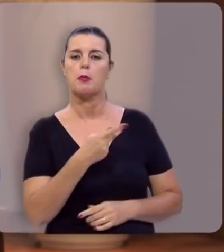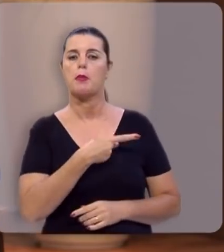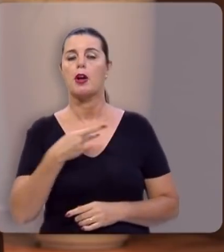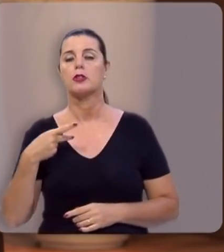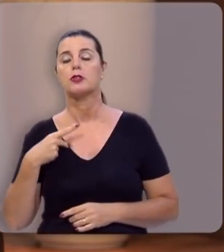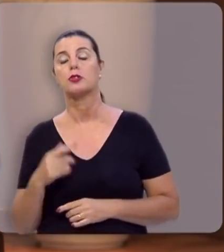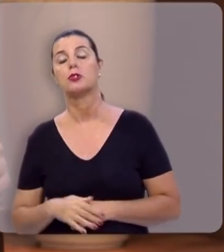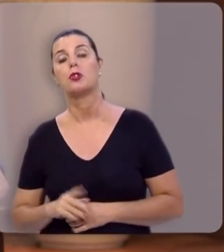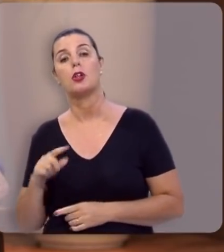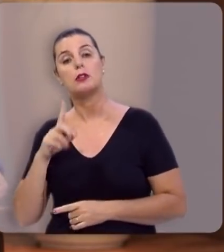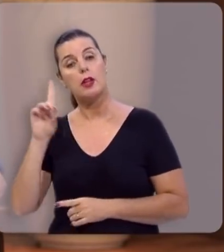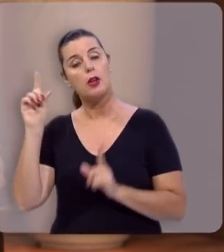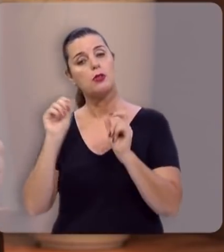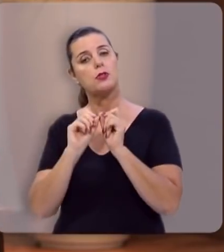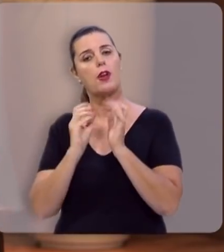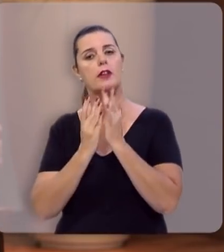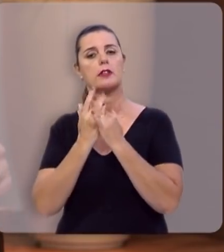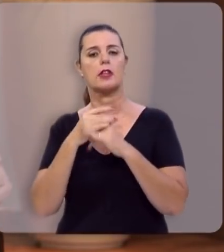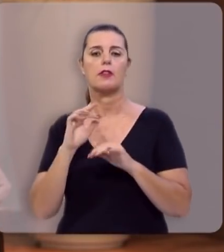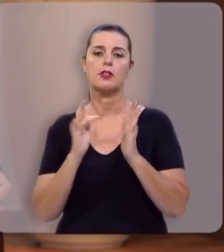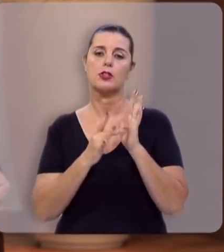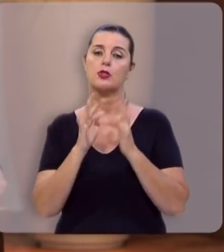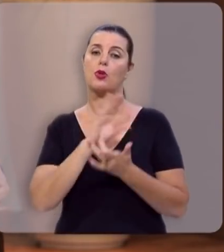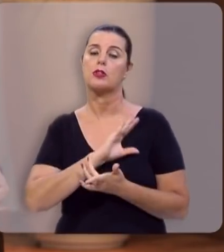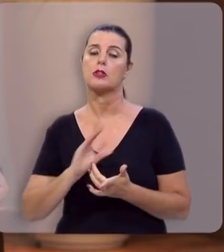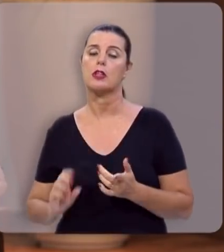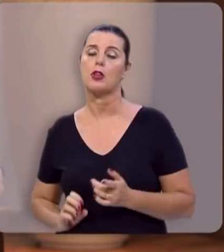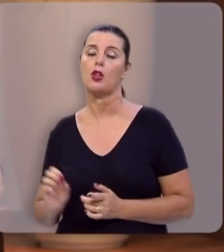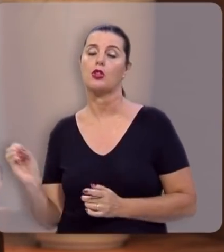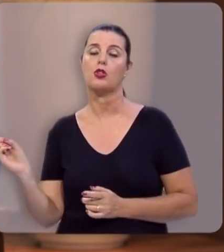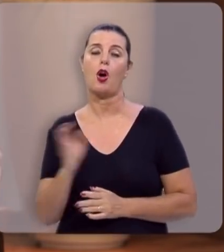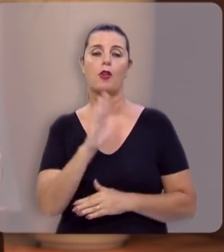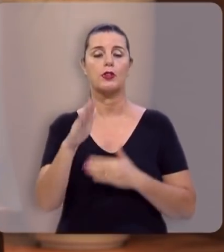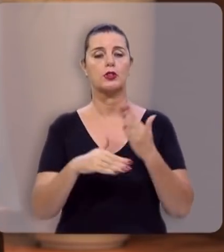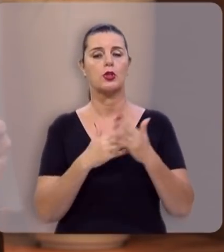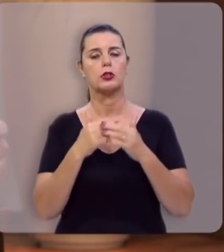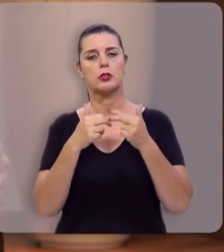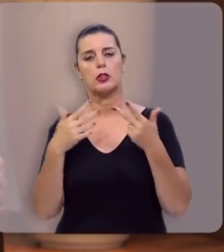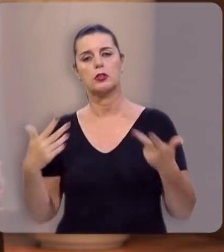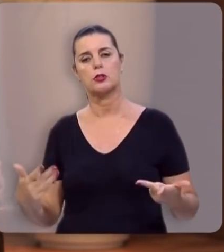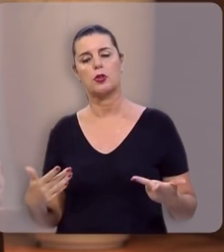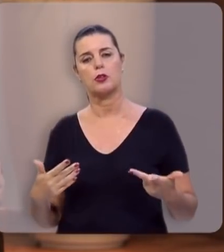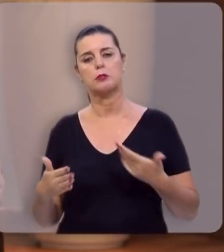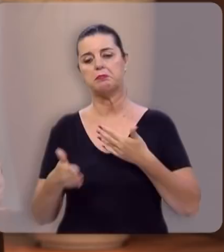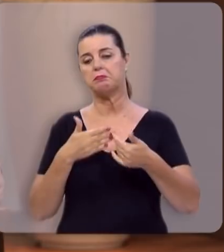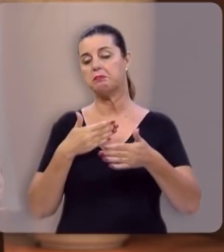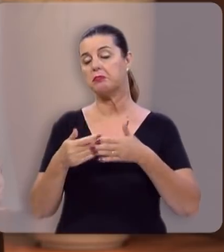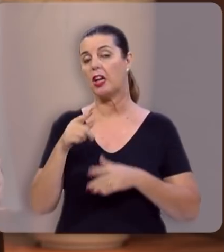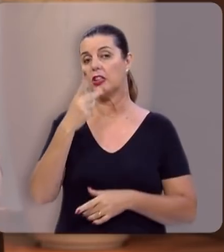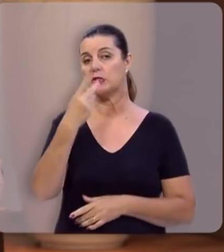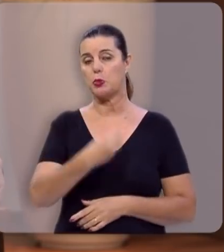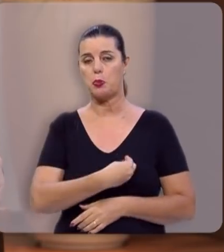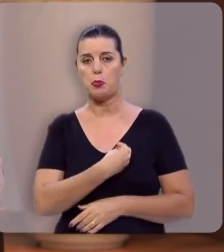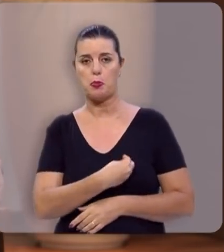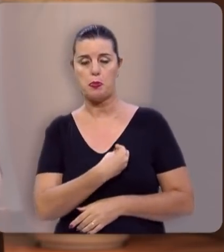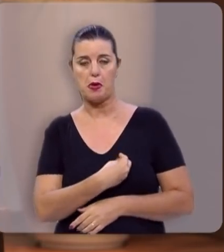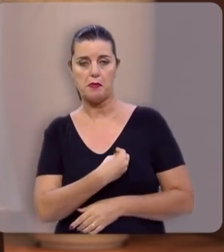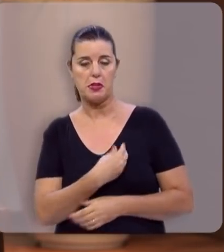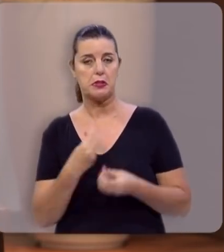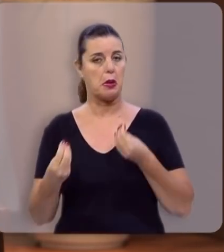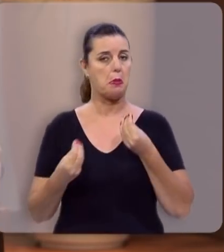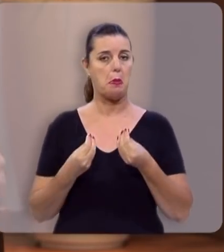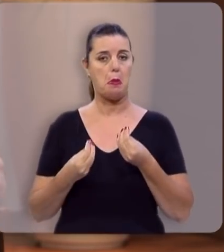pastor Roster. E é isso que Deus faz por intermédio de Cristo. Ele pode fazer novas todas as coisas. Então, independente daquilo que você